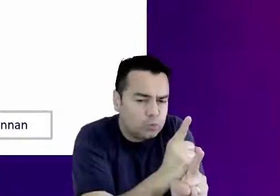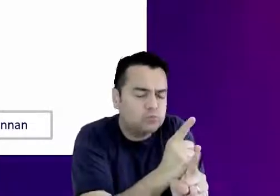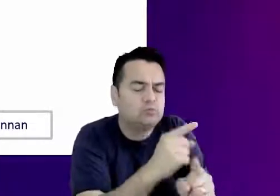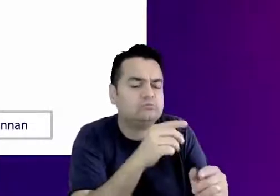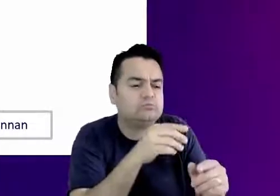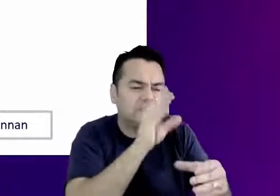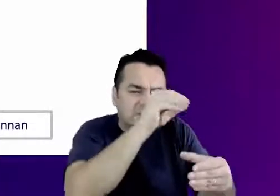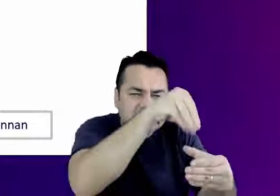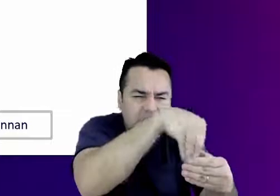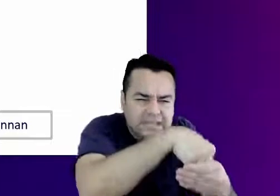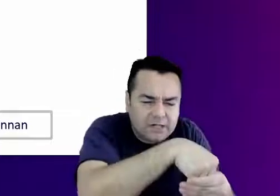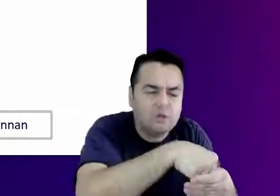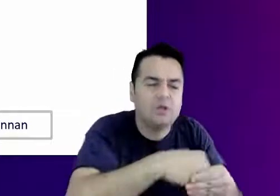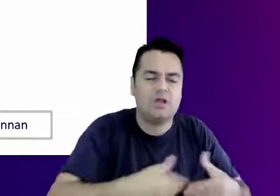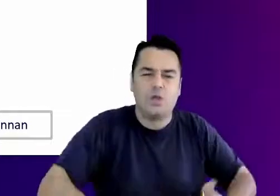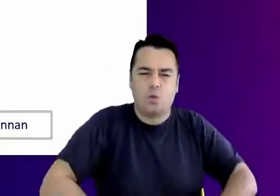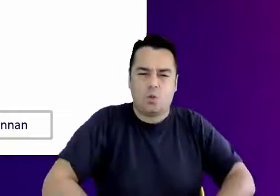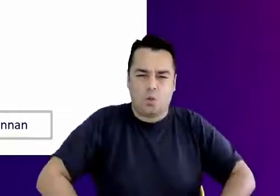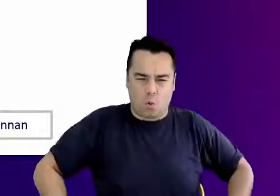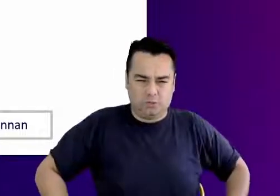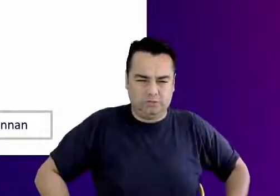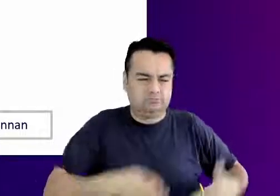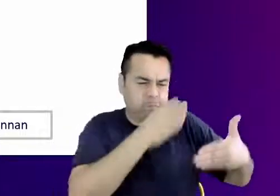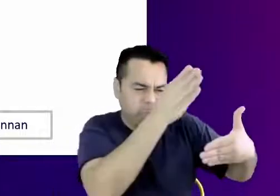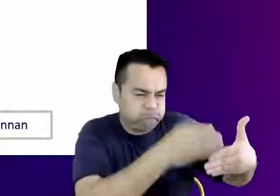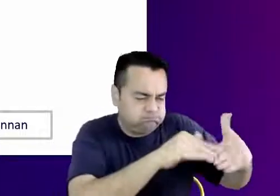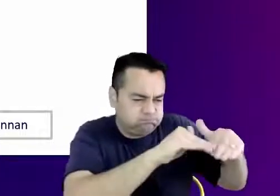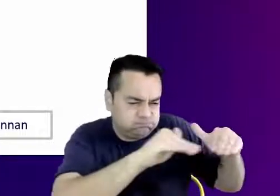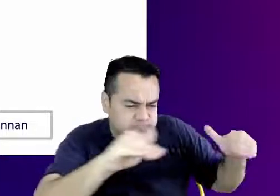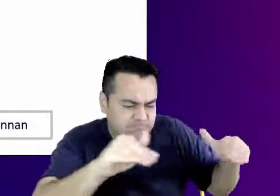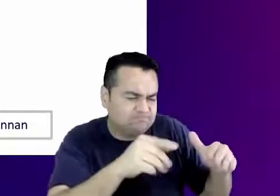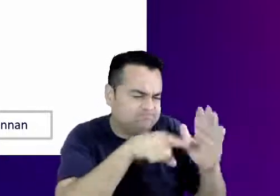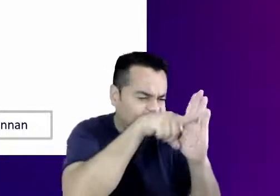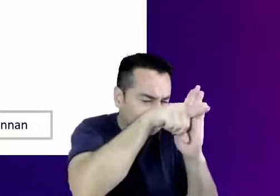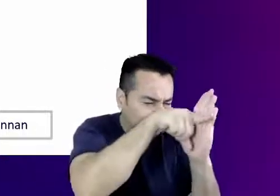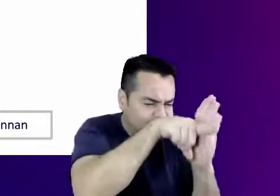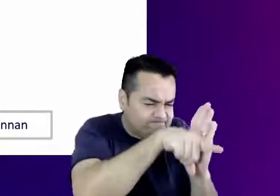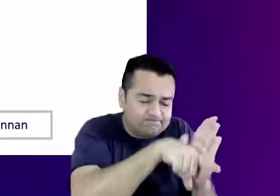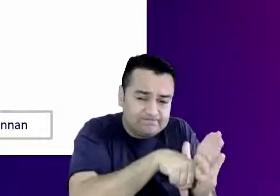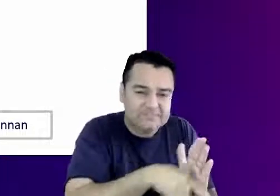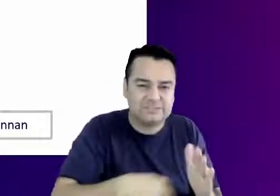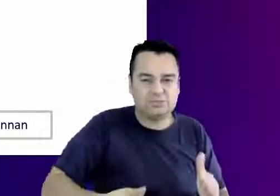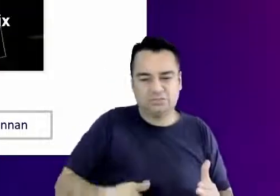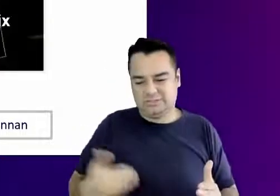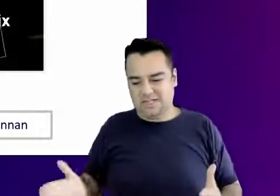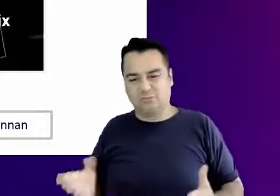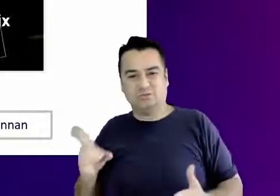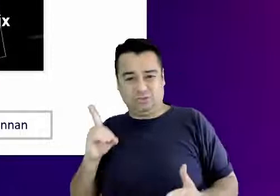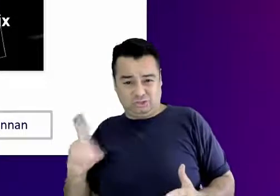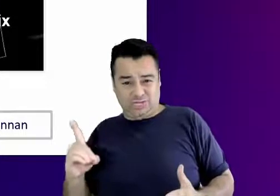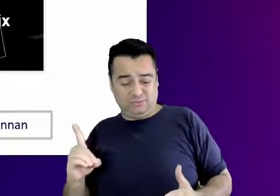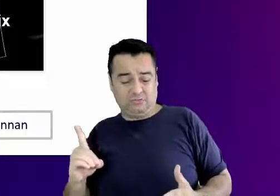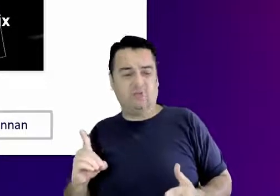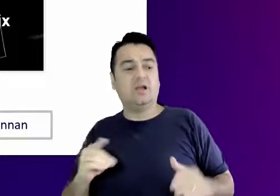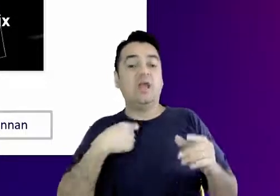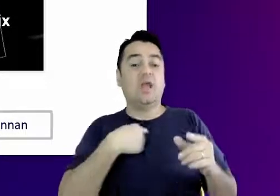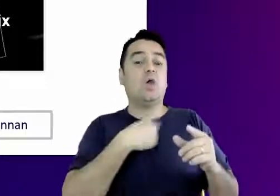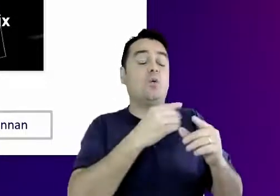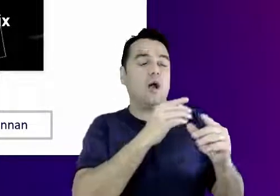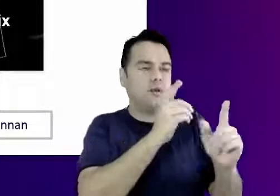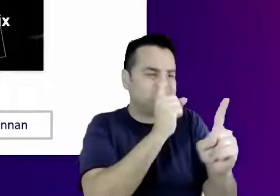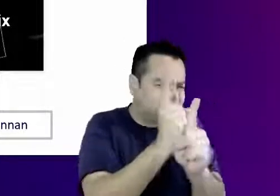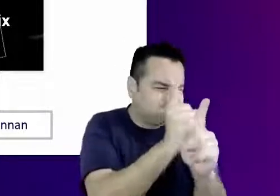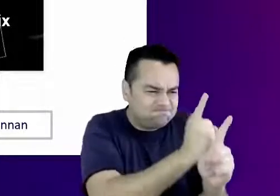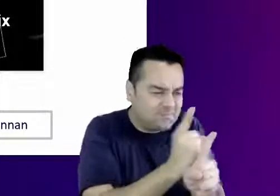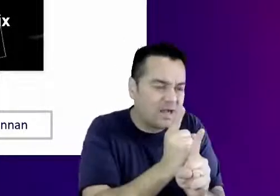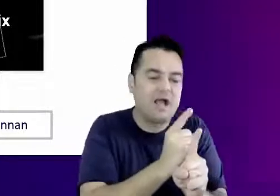em corte sagital, e vou bascular o meu transdutor para o lado direito, identificar a artéria uterina, que é basicamente esse